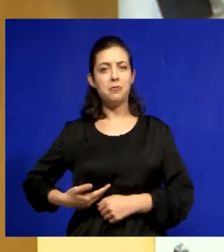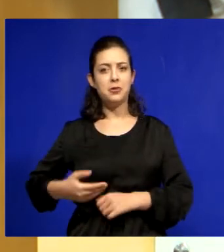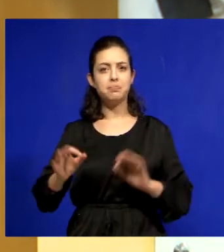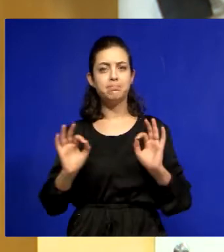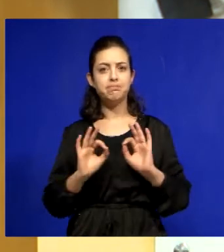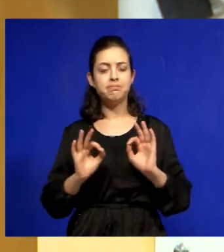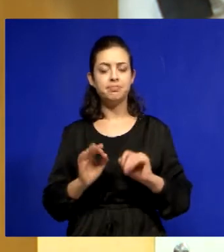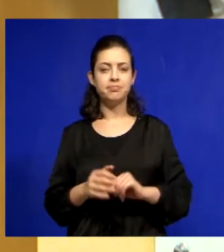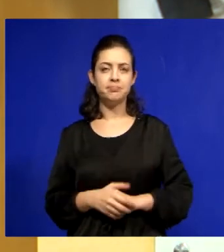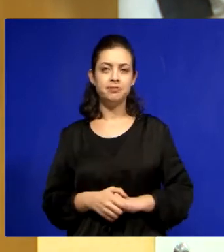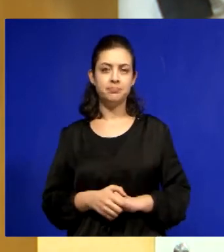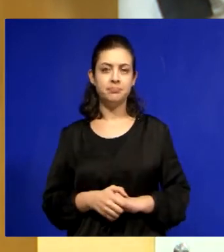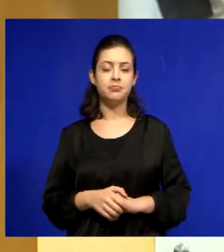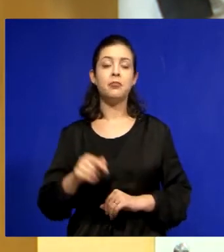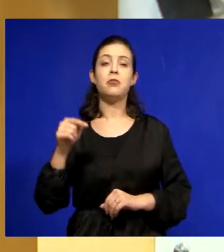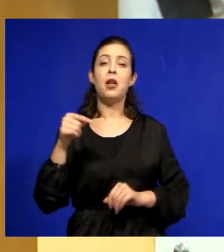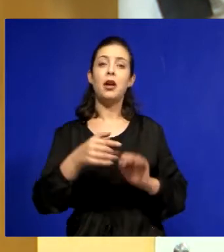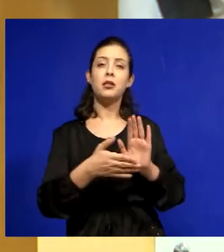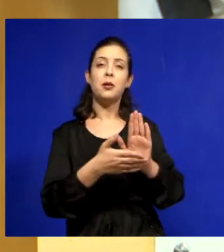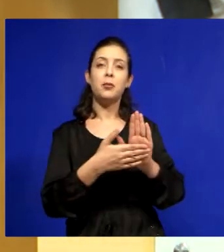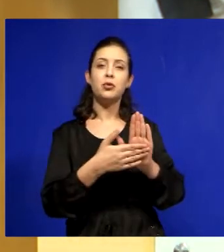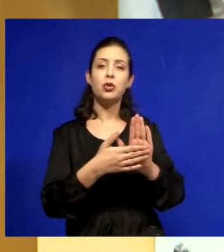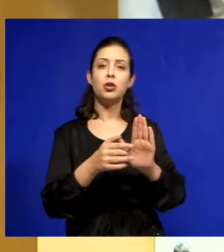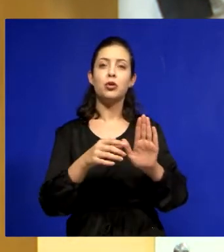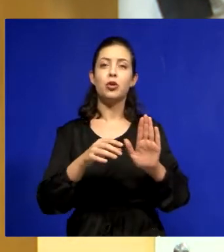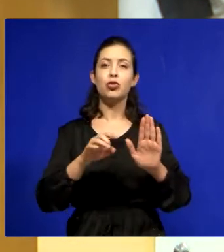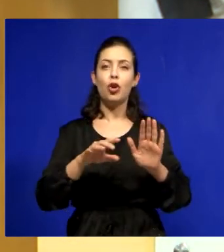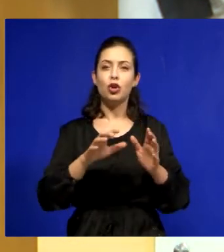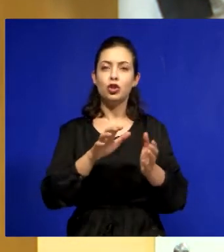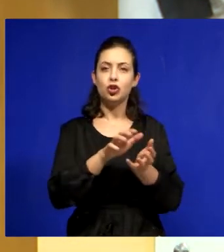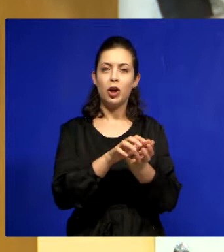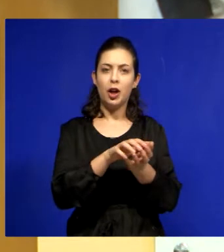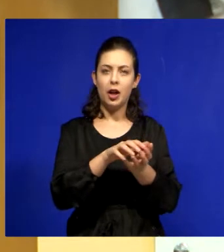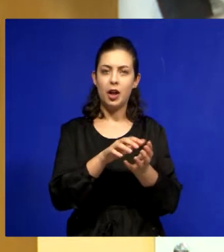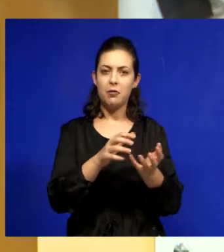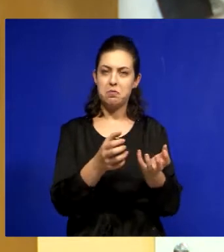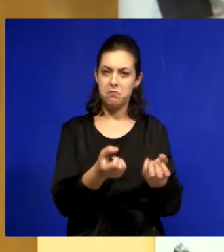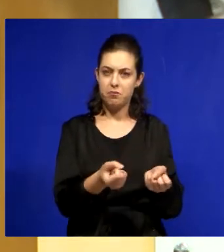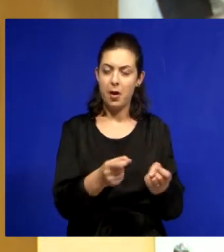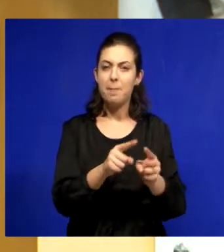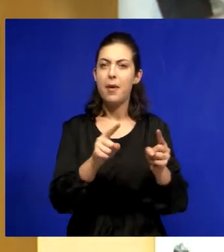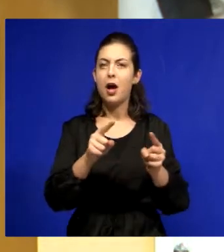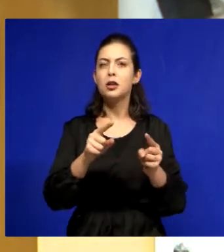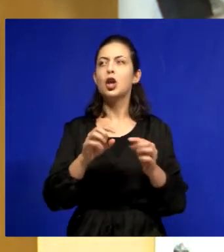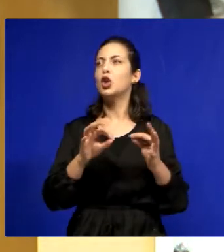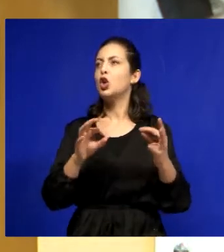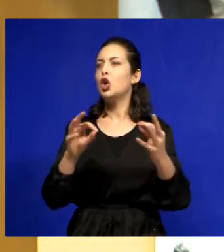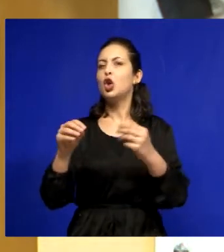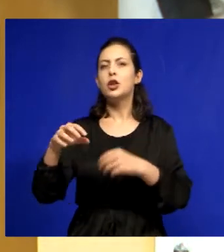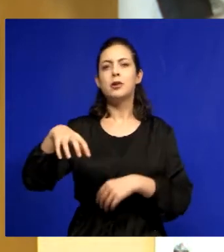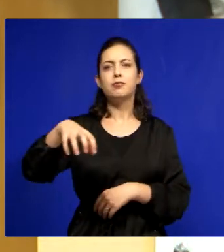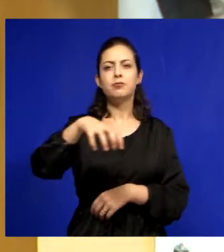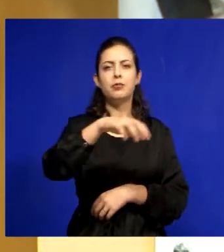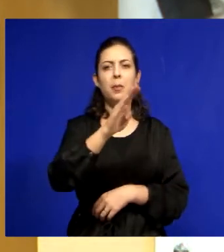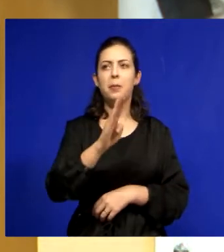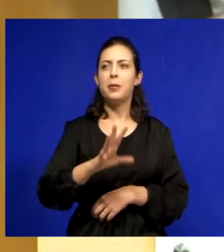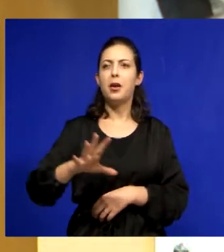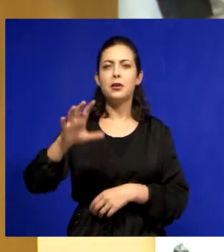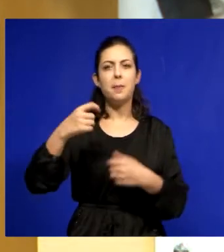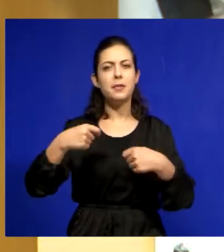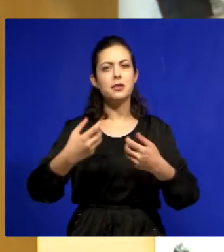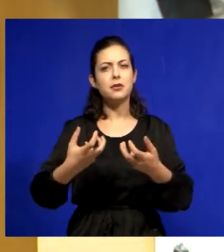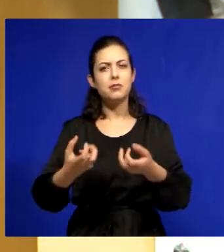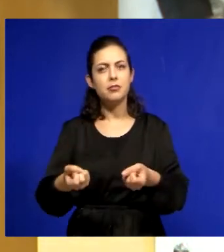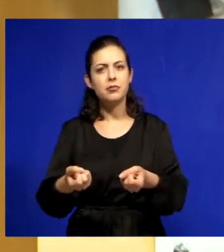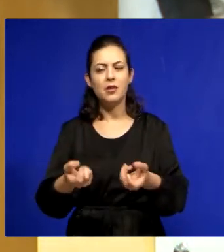esse é um projeto que não só jacarey precisa assumir mas todos os municípios nosso brasil porque